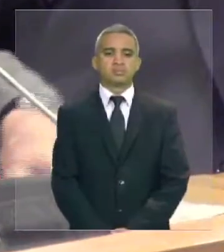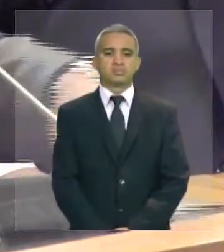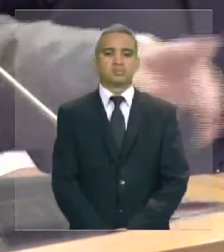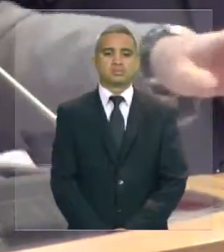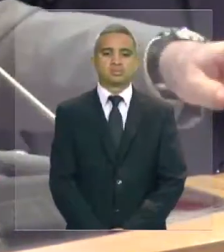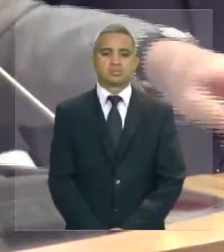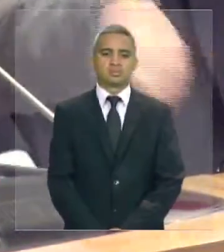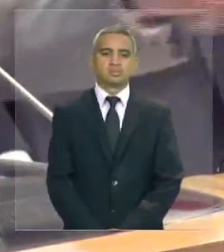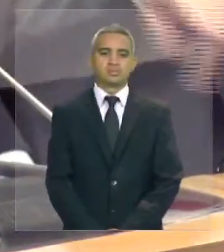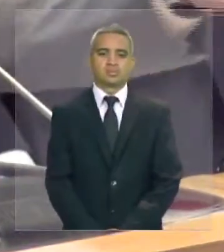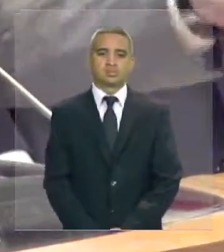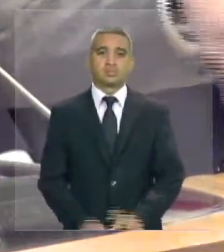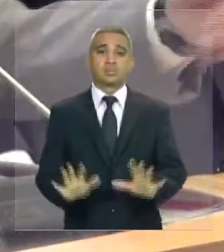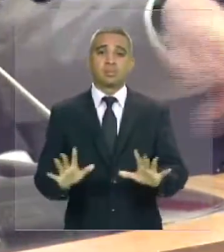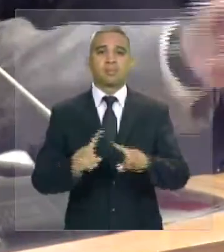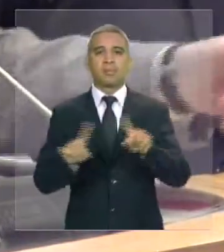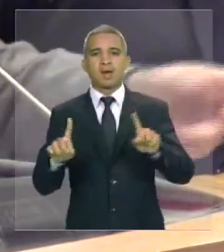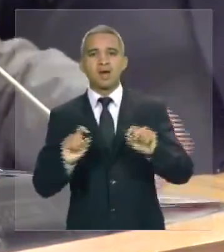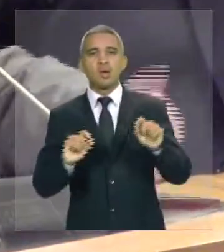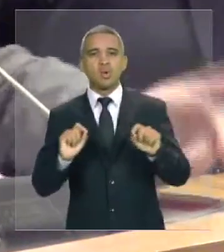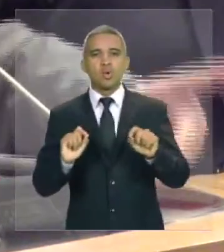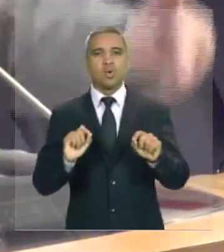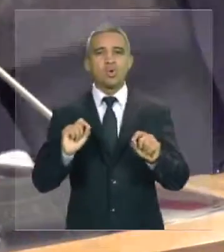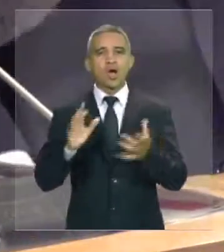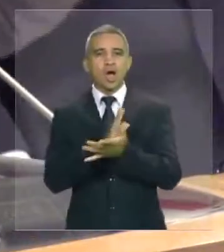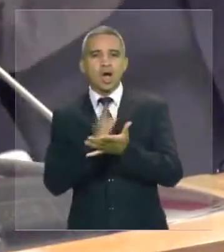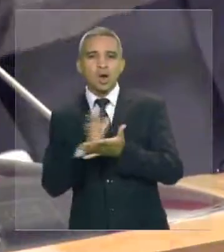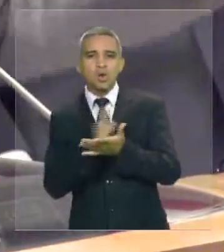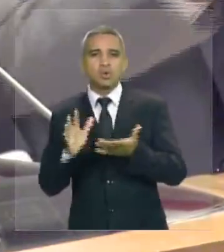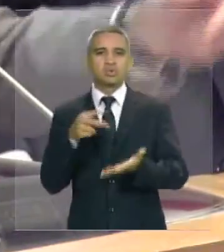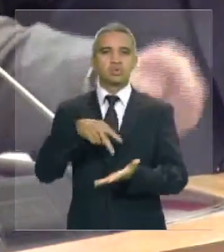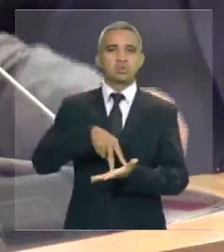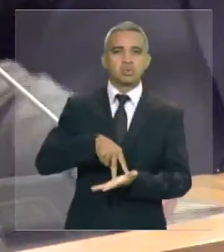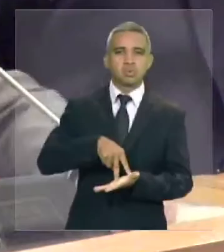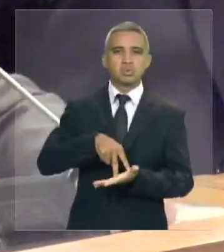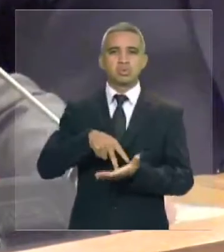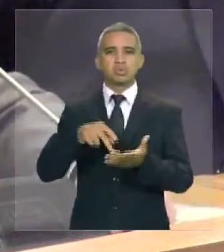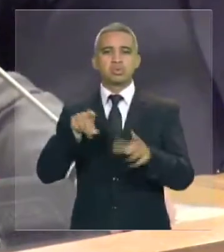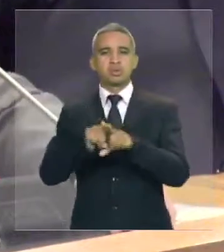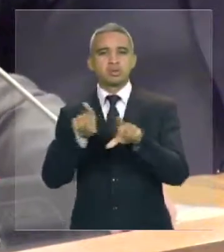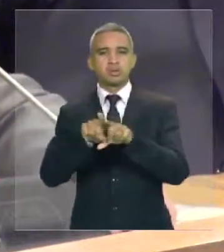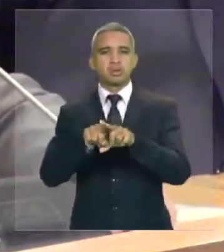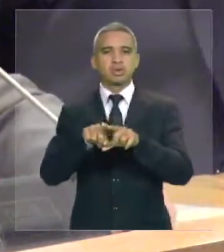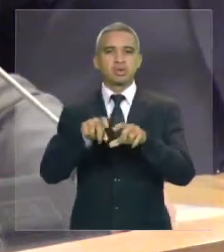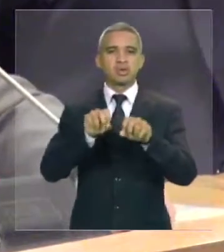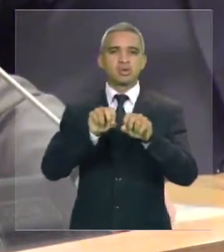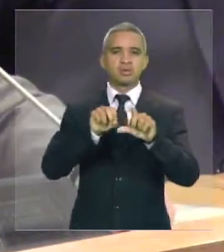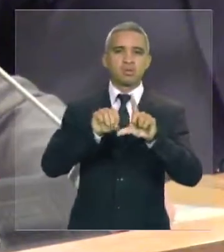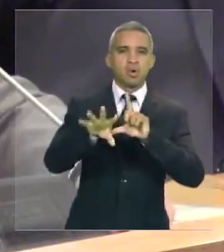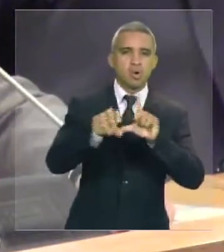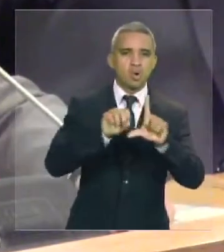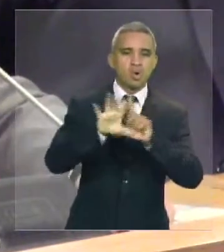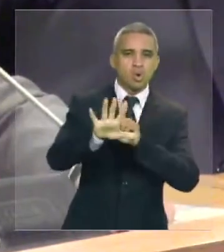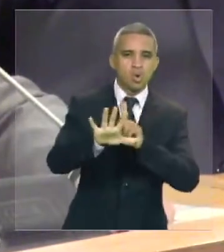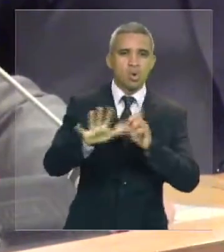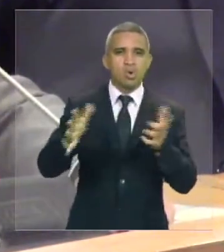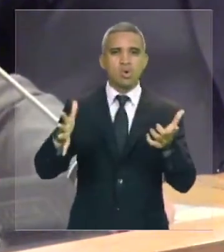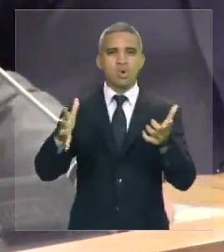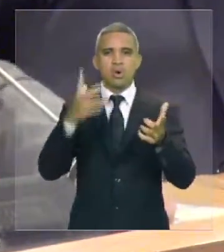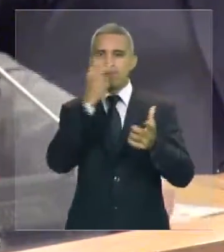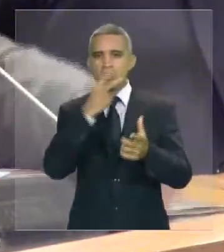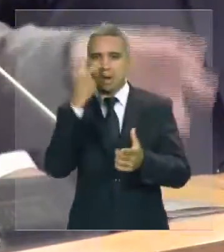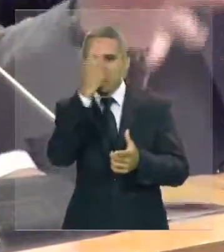Mas fazem pirotecnia neste plenário, correm para a rede social, falam bobagens